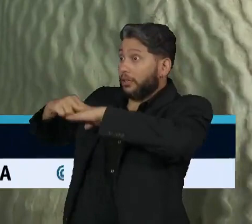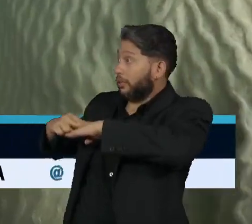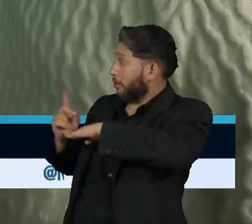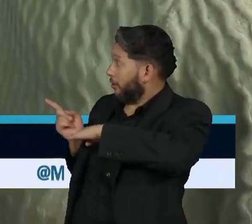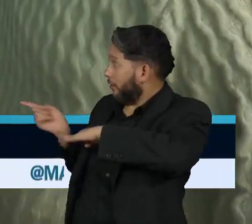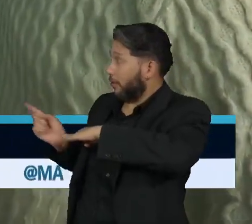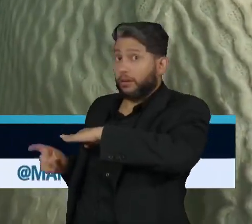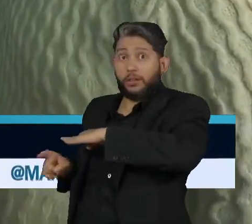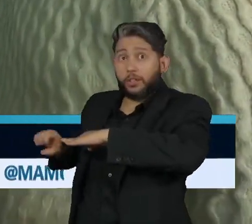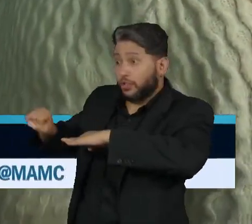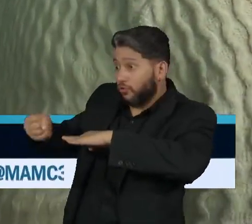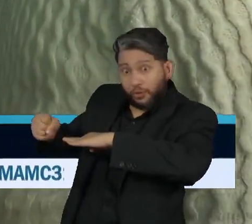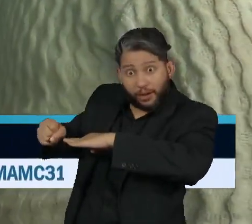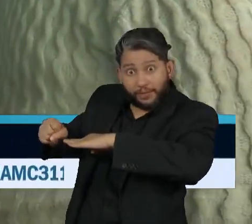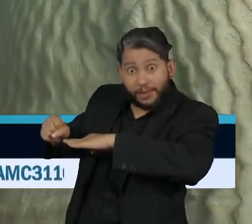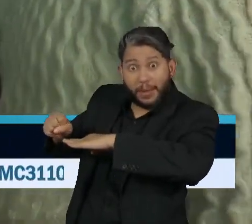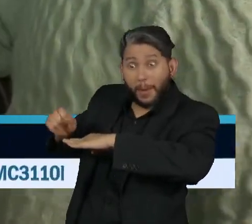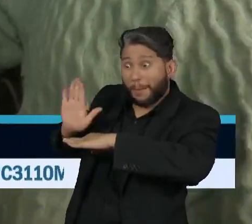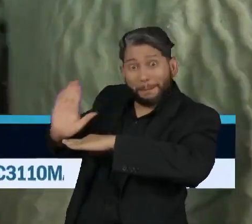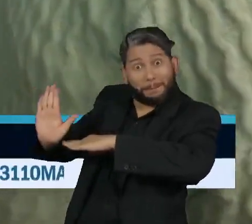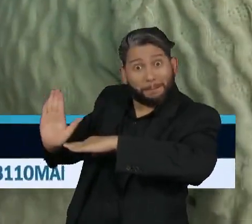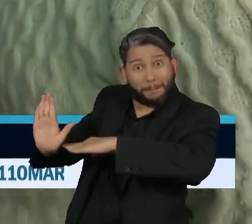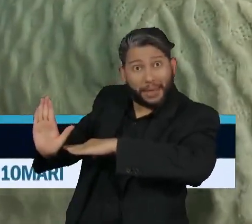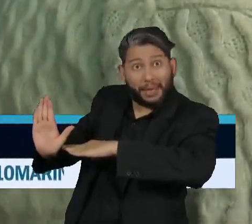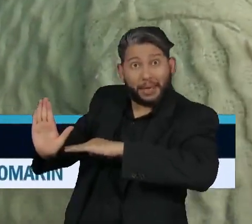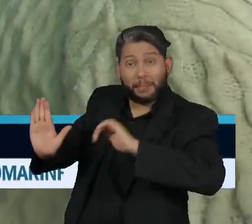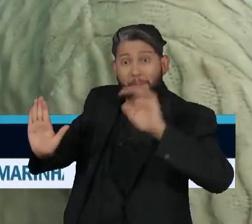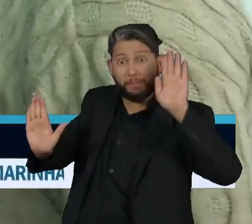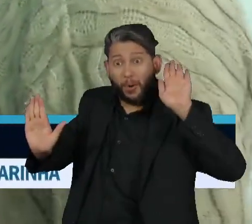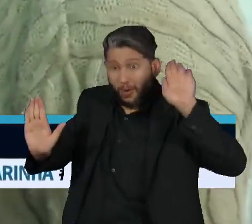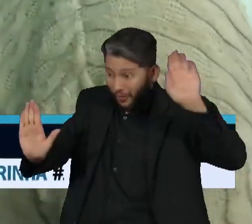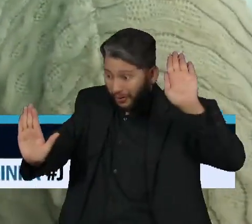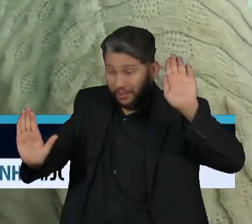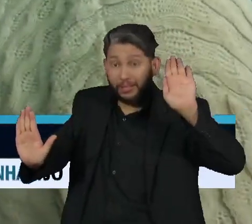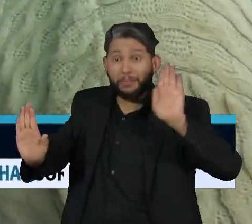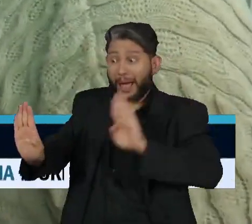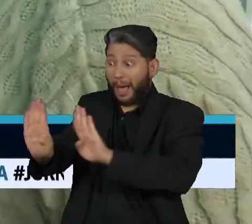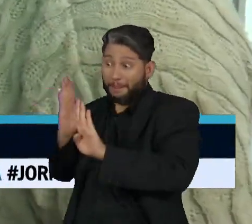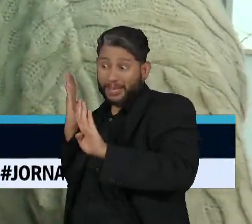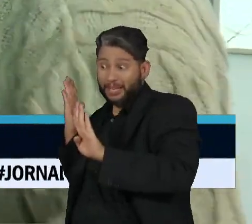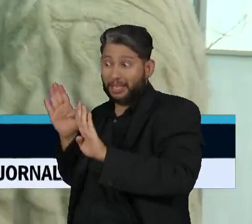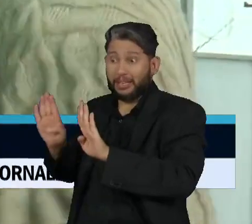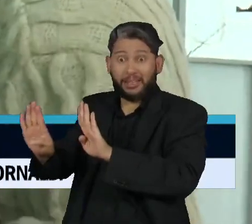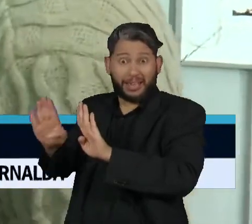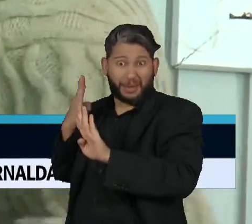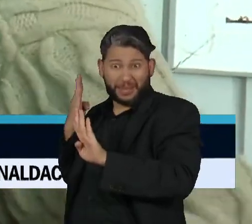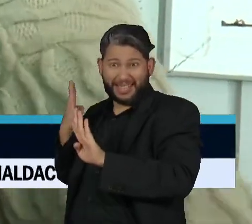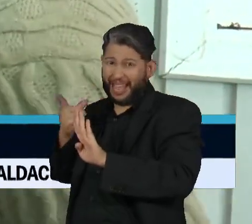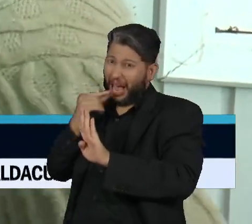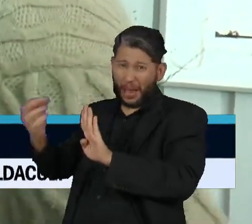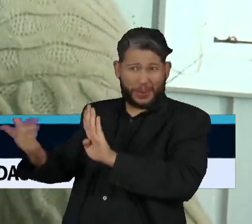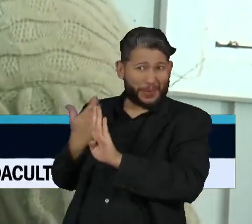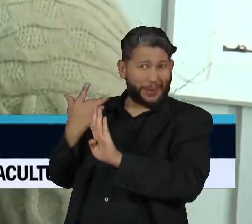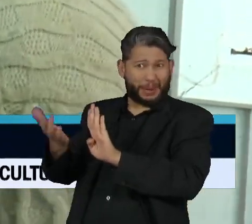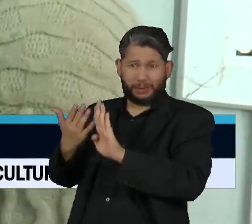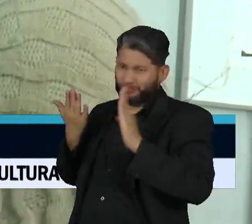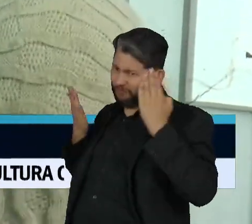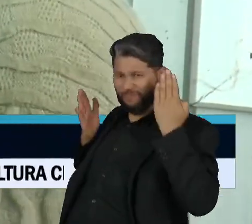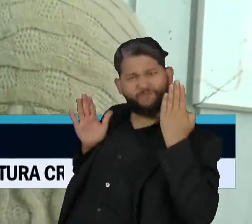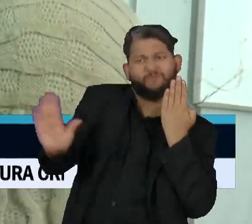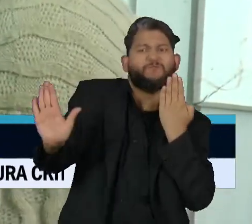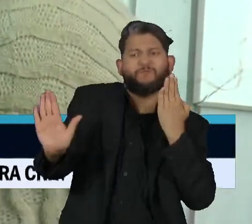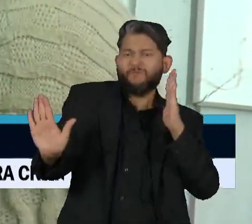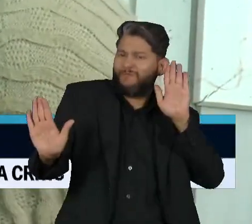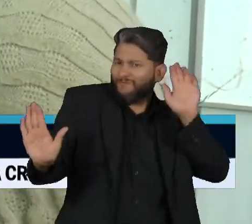da fechadura com o pé e grudado na porta aqui, que a porta abria para fora, né? E estava cheio de água, estava me batendo aqui.